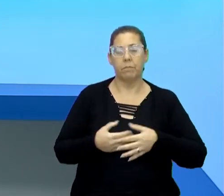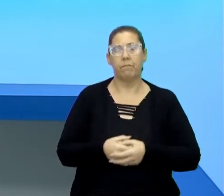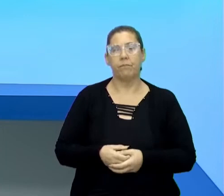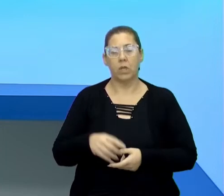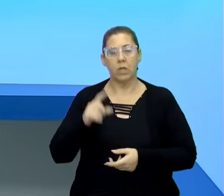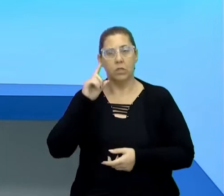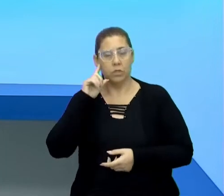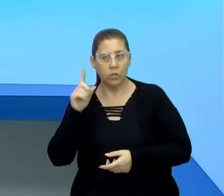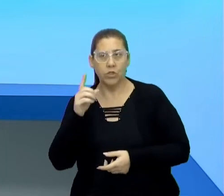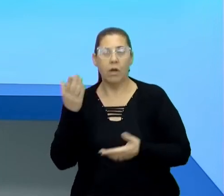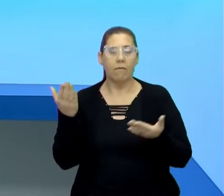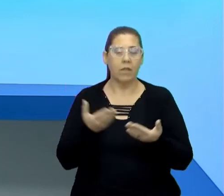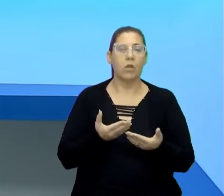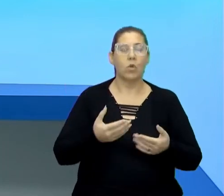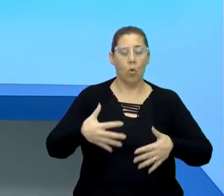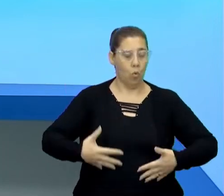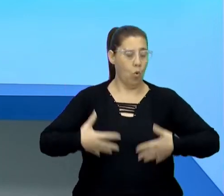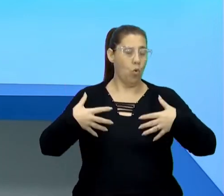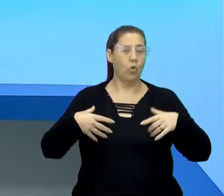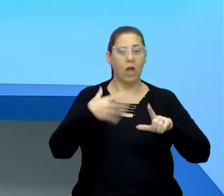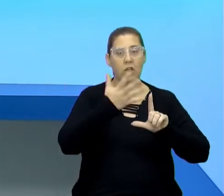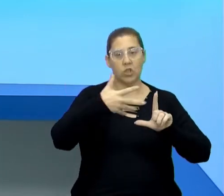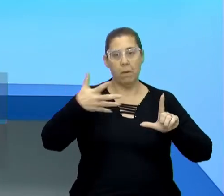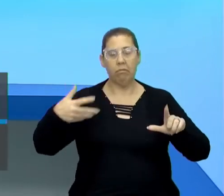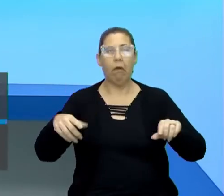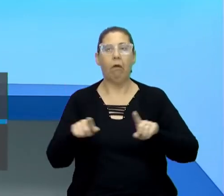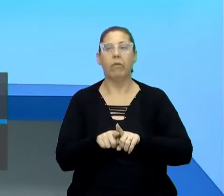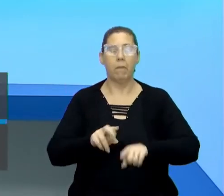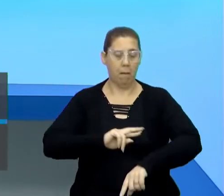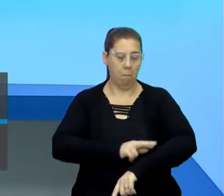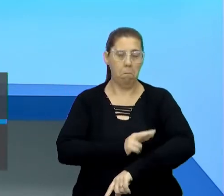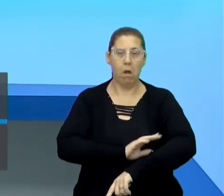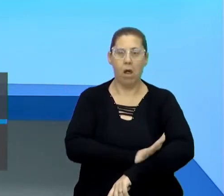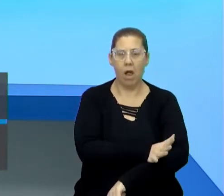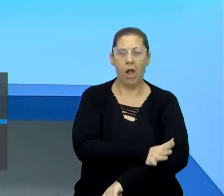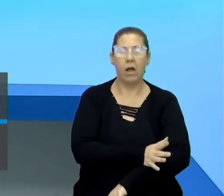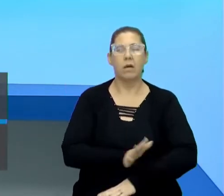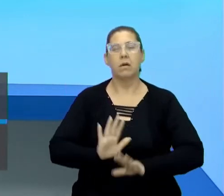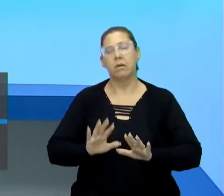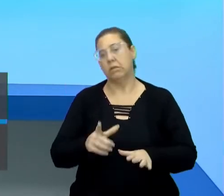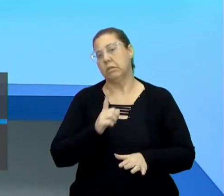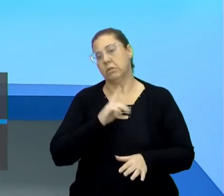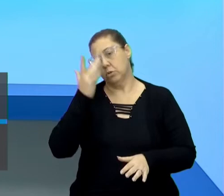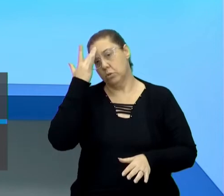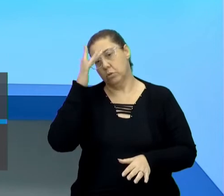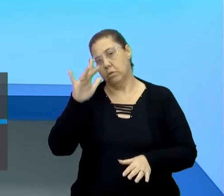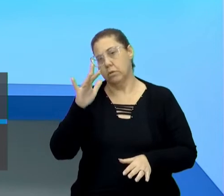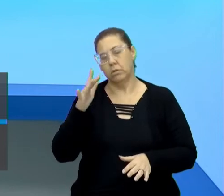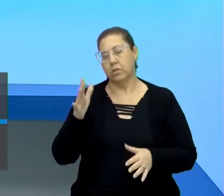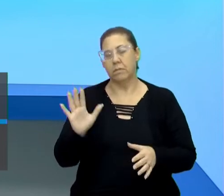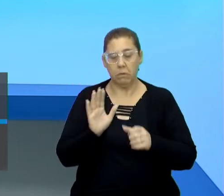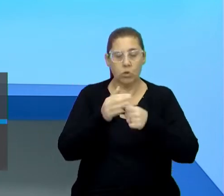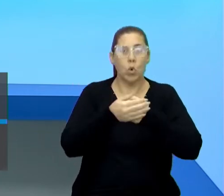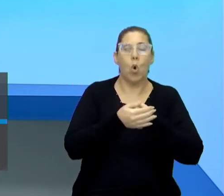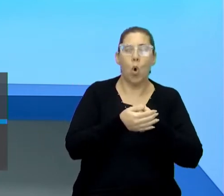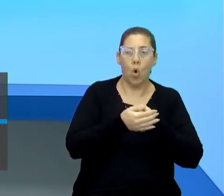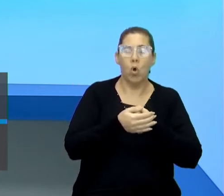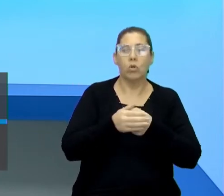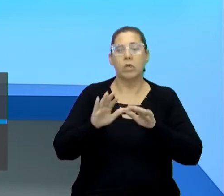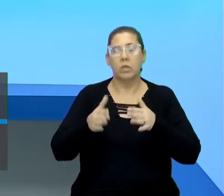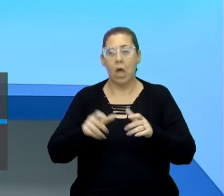Orgulho LGBT, tem falado muito sobre racismo, mas porque a gente tem visto que isso não está tendo condições de ser mais ocultado. Então,